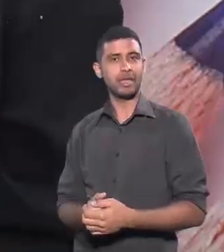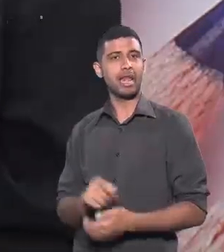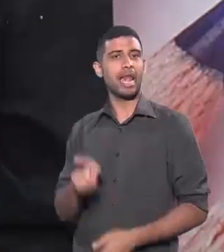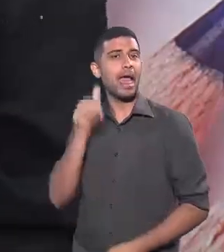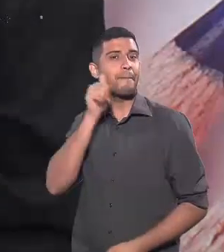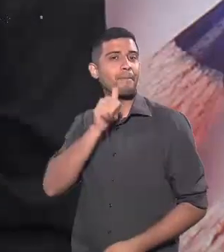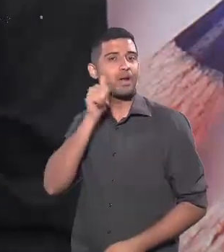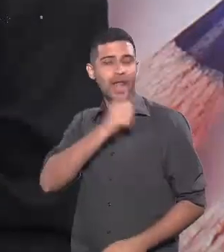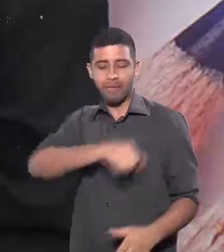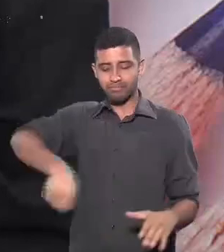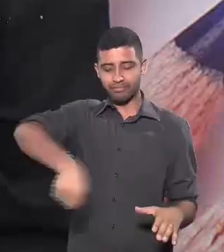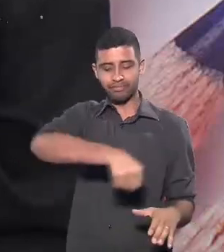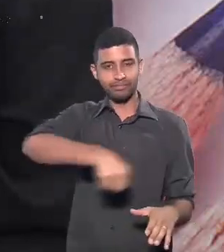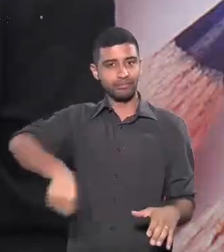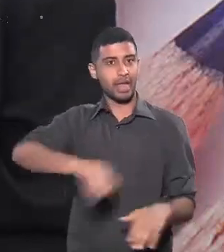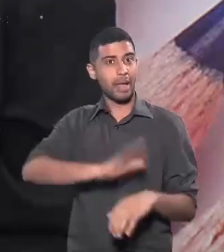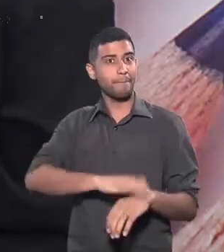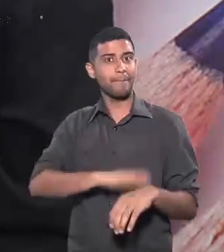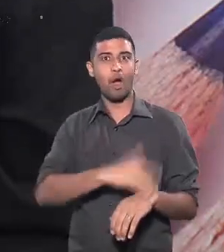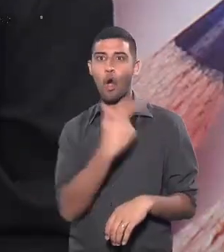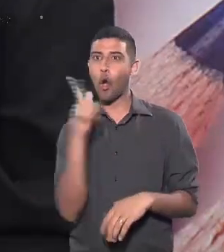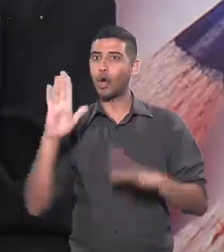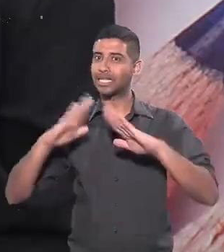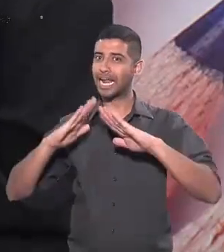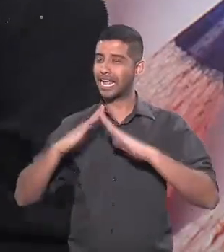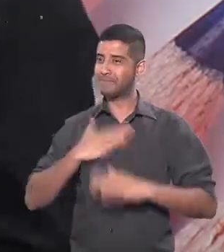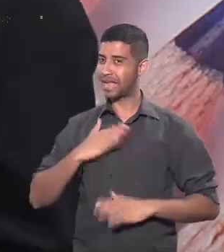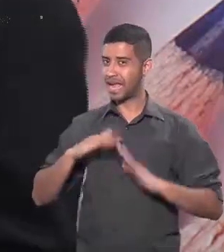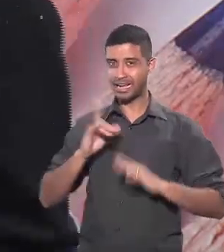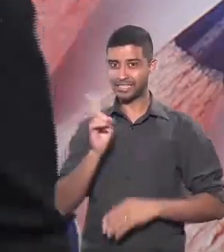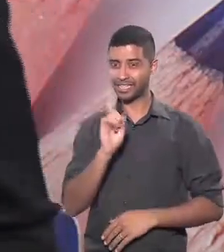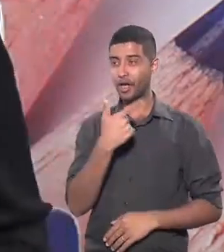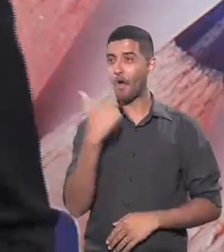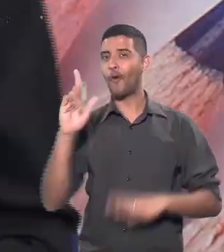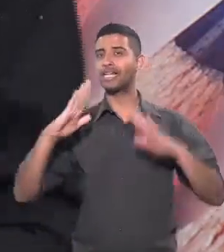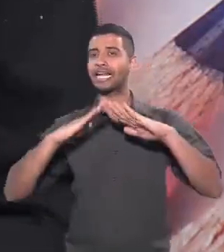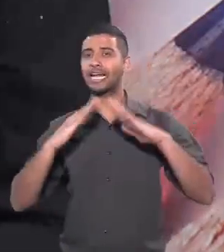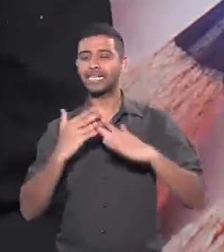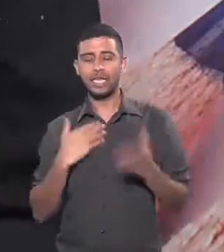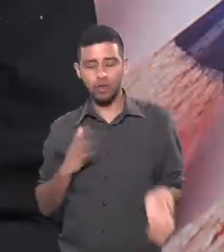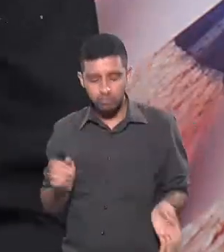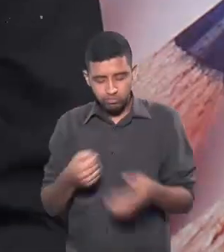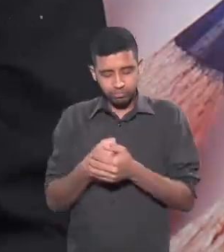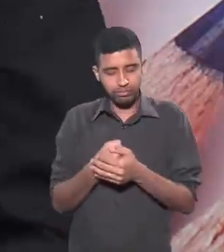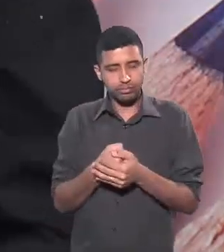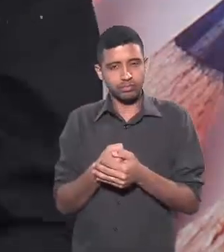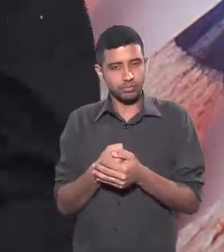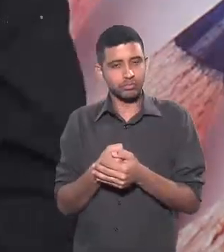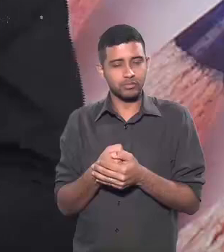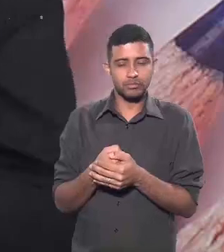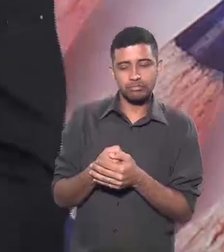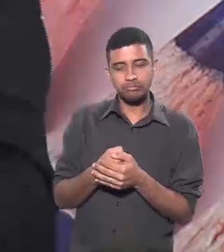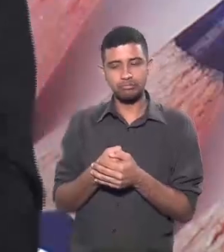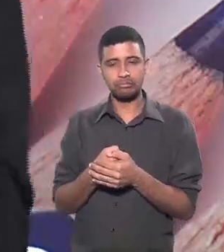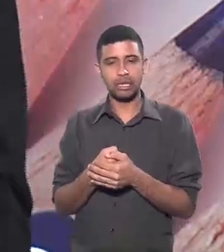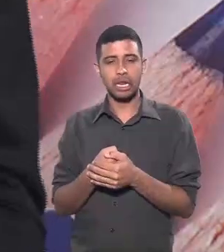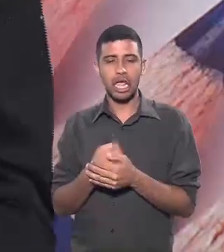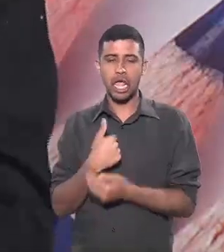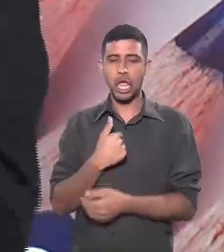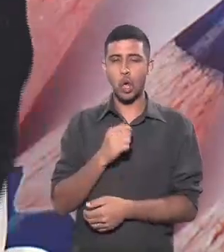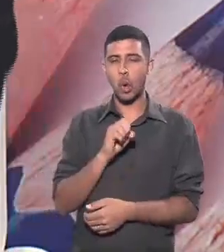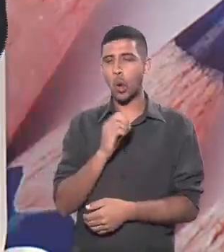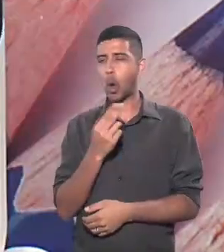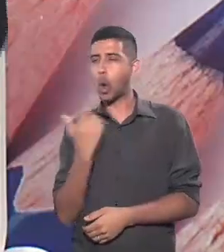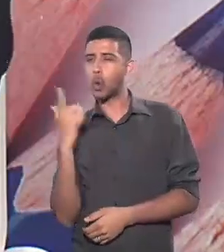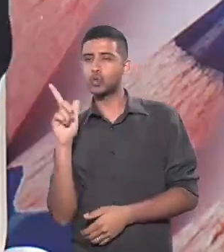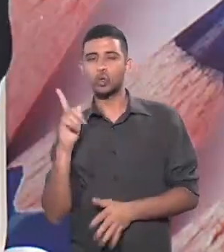e deixou o ferro assim. E você viu, eu estava na casa dos outros ainda, ele estava na minha casa. Me escondi ali. E aí, uma das meninas, ou eu, não sei,